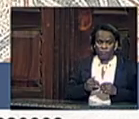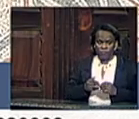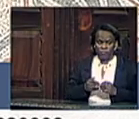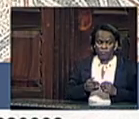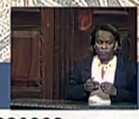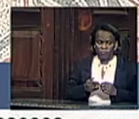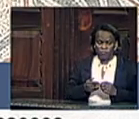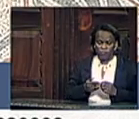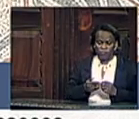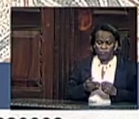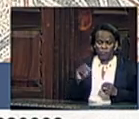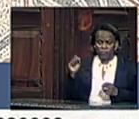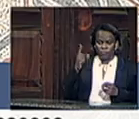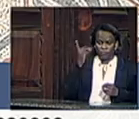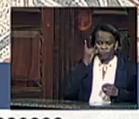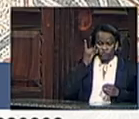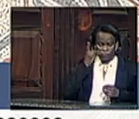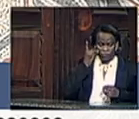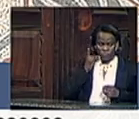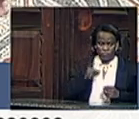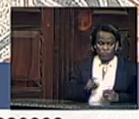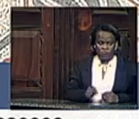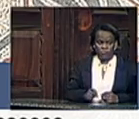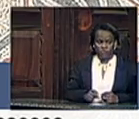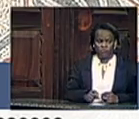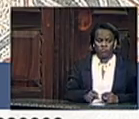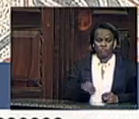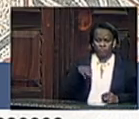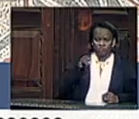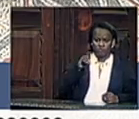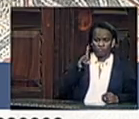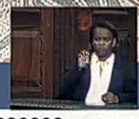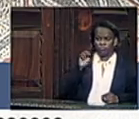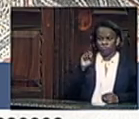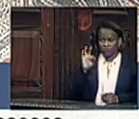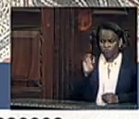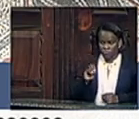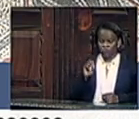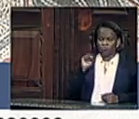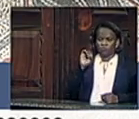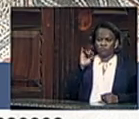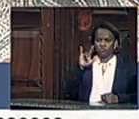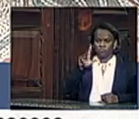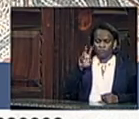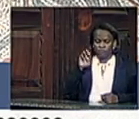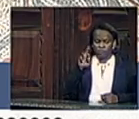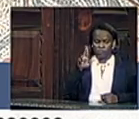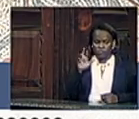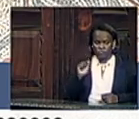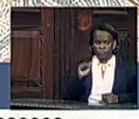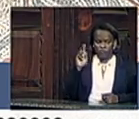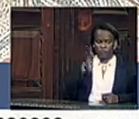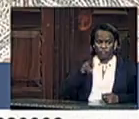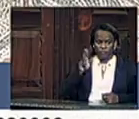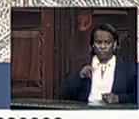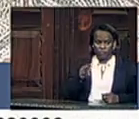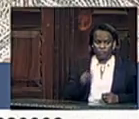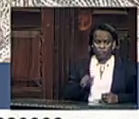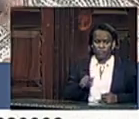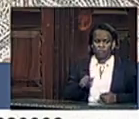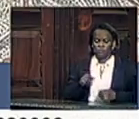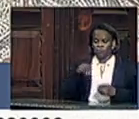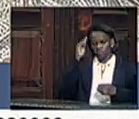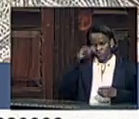O ex-deputado Modesto da Silveira nunca deixou de